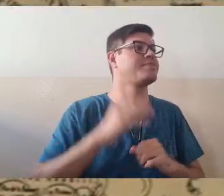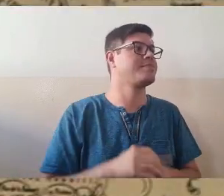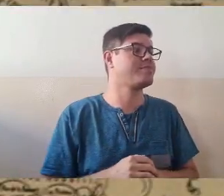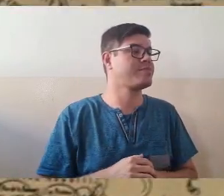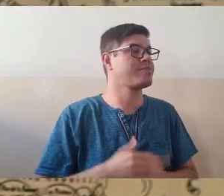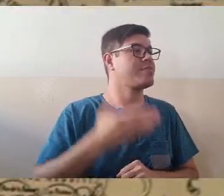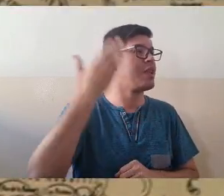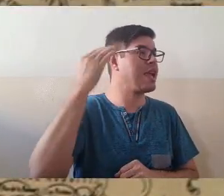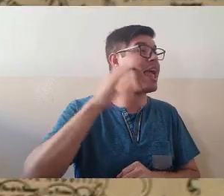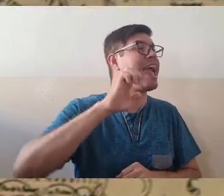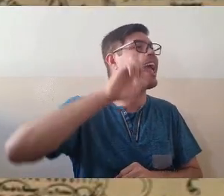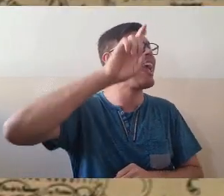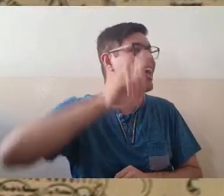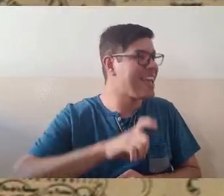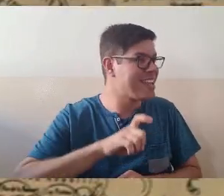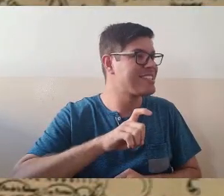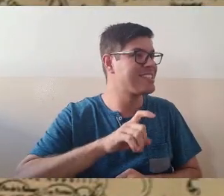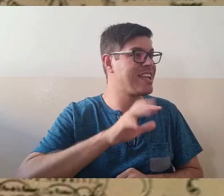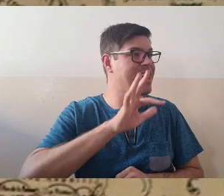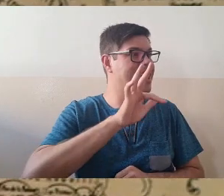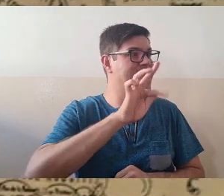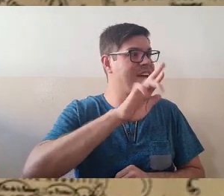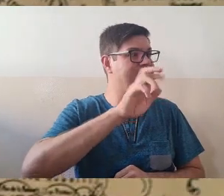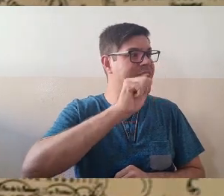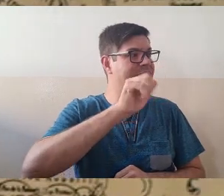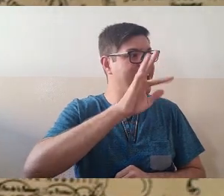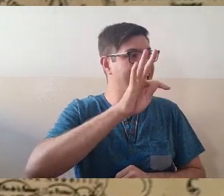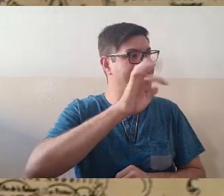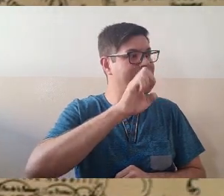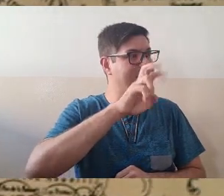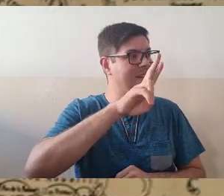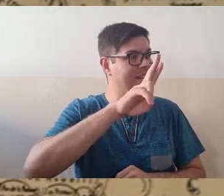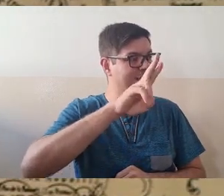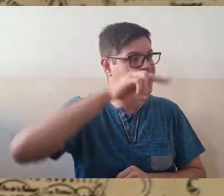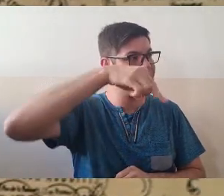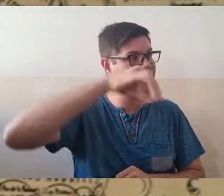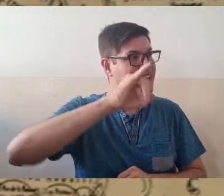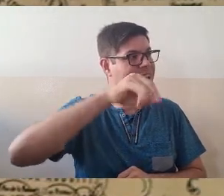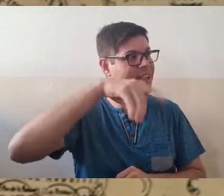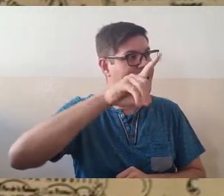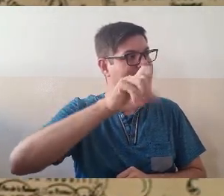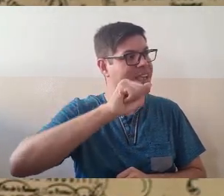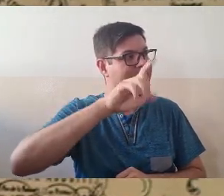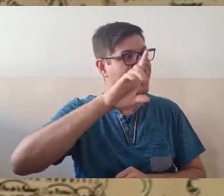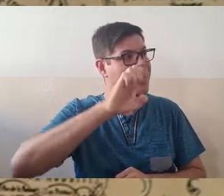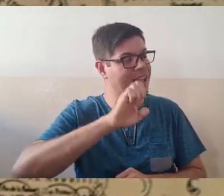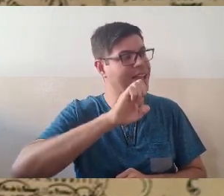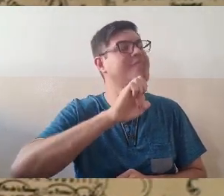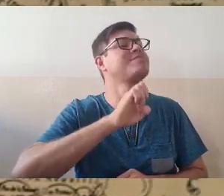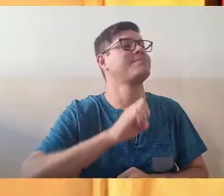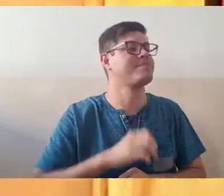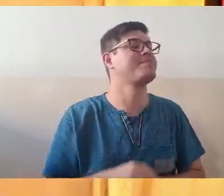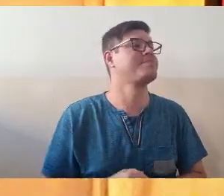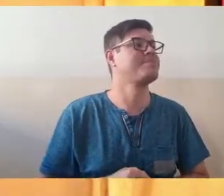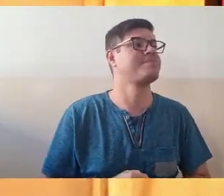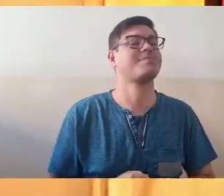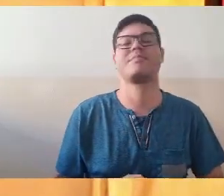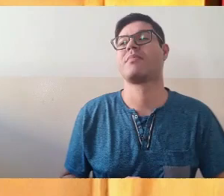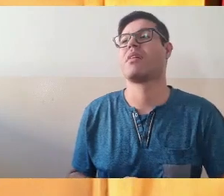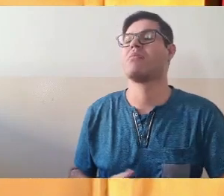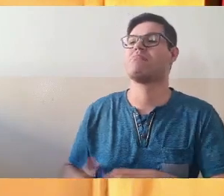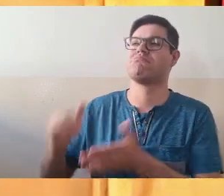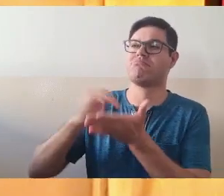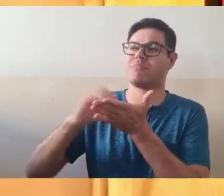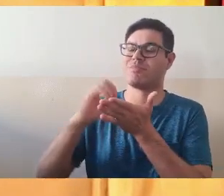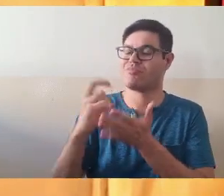ex-Rádio Fraternidade, hoje Cidade das Árvores. Fiquei lá de 2012 até 2018. Muito bem. Fredo, secretário municipal